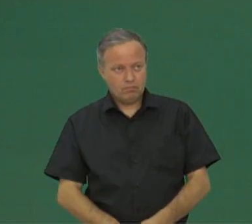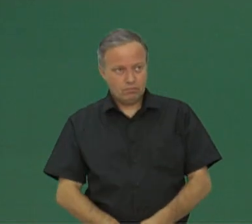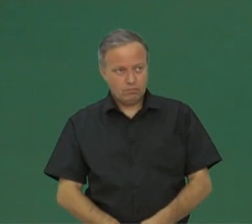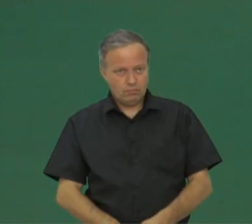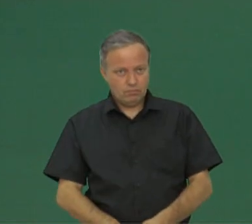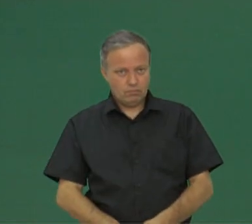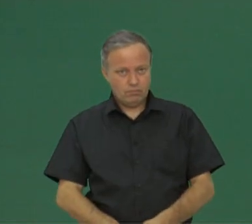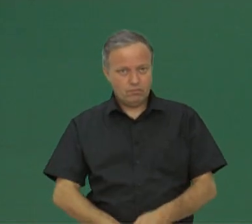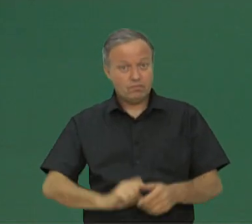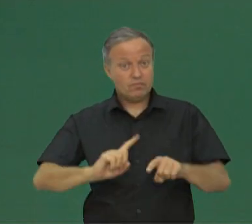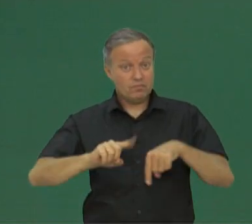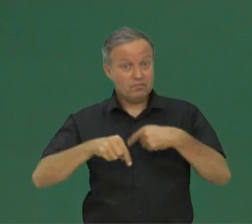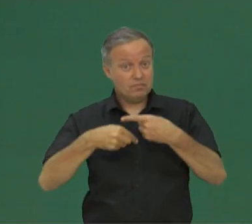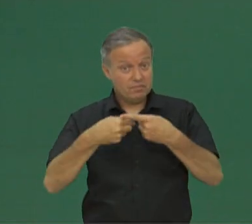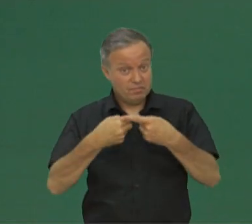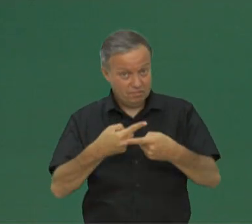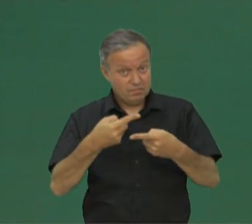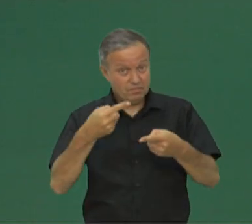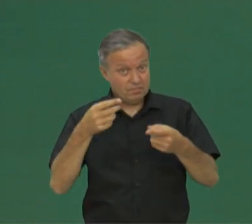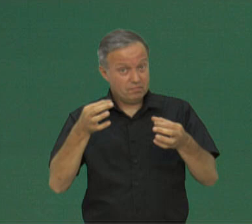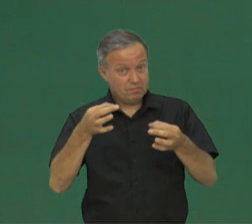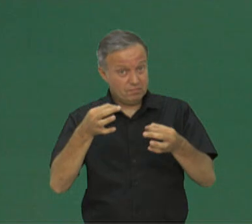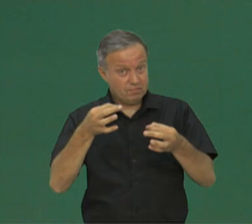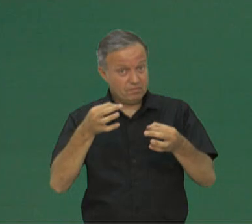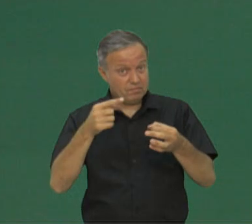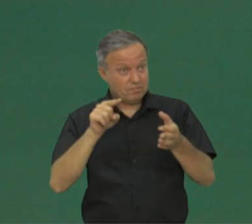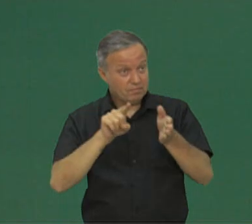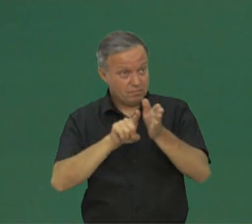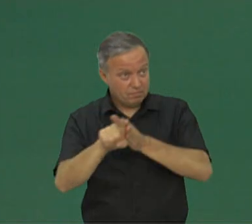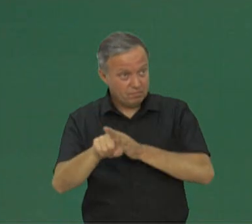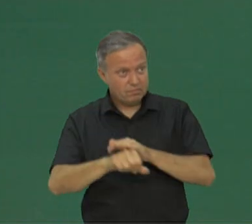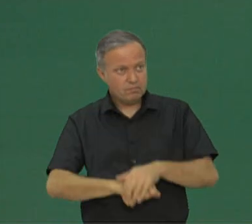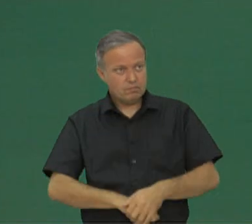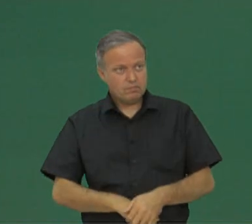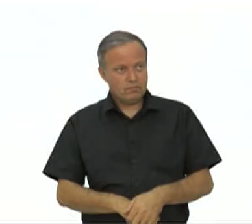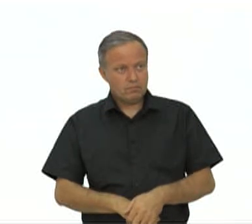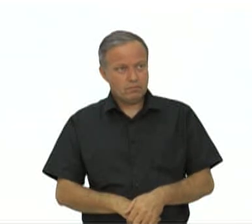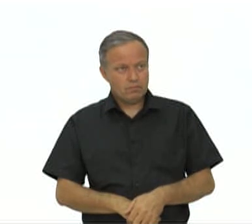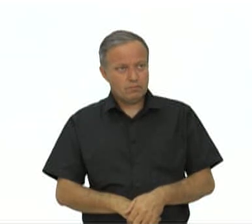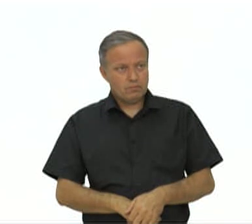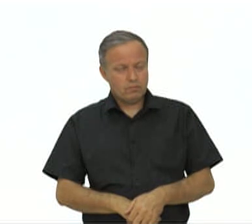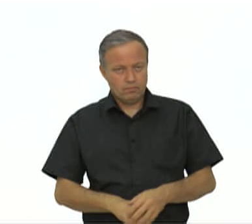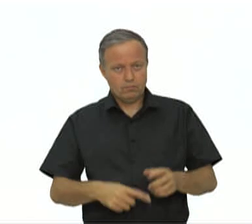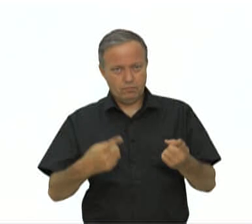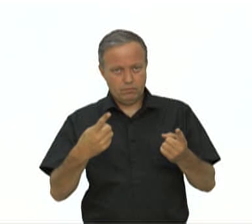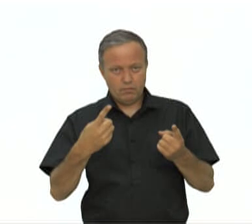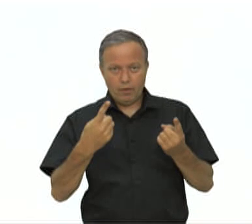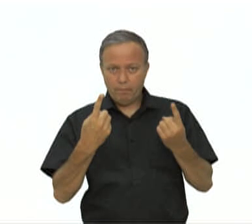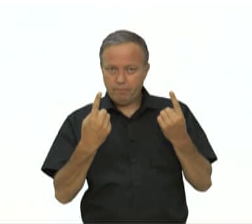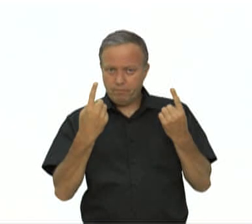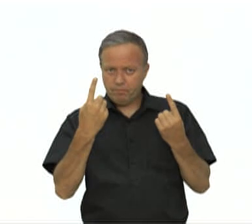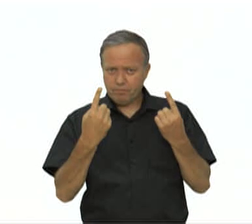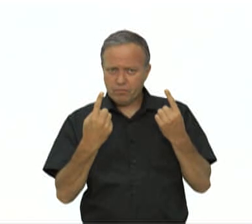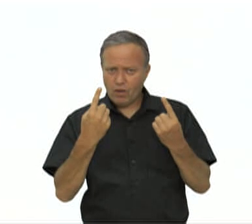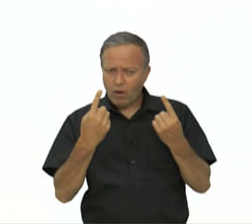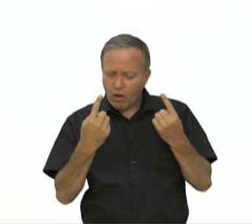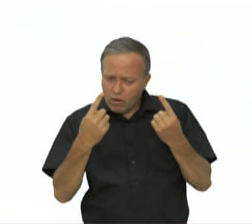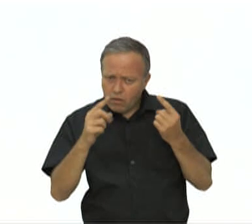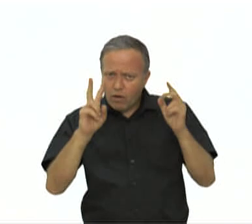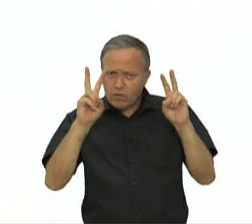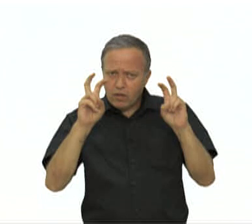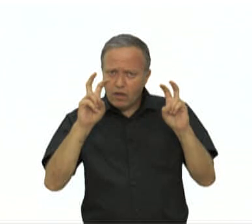uma questãozinha para a gente ir concluindo a nossa aula? Vamos lá. Uma vertente da arte urbana direcionada